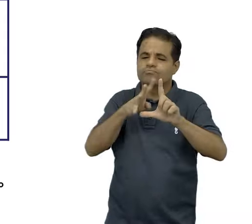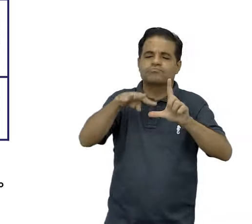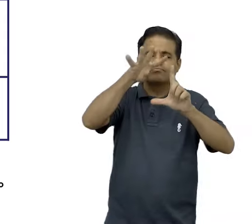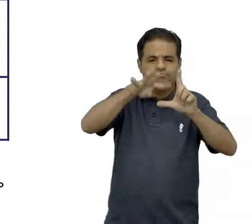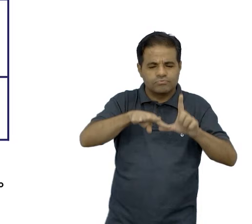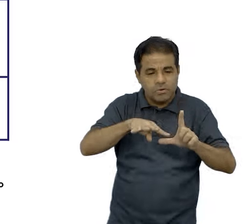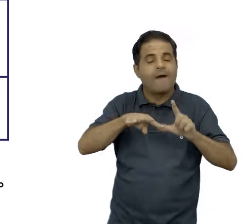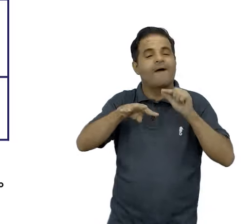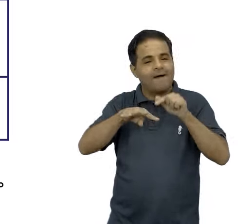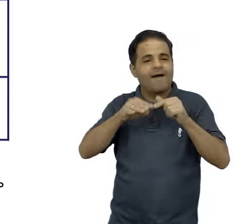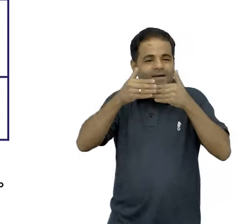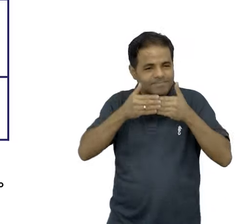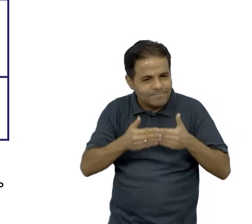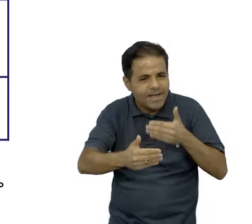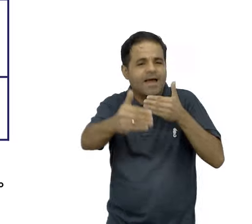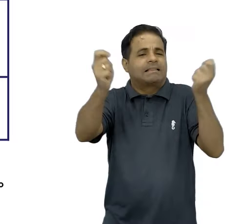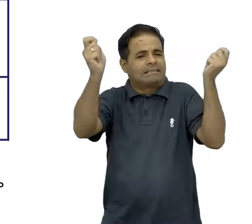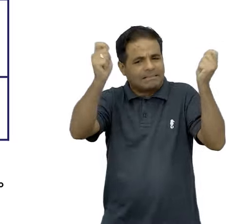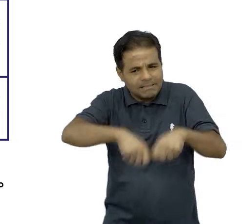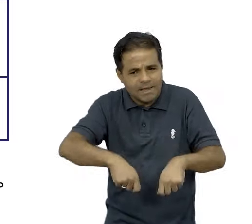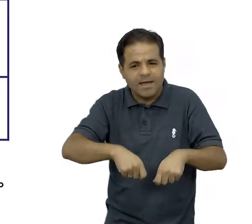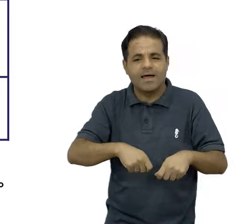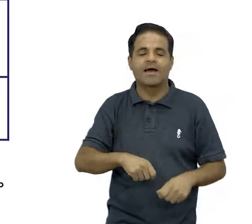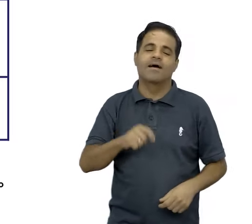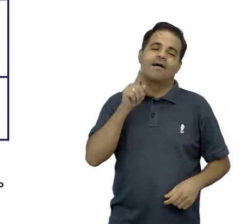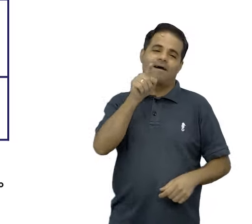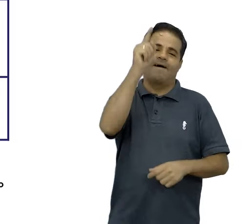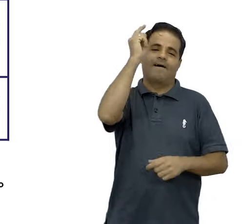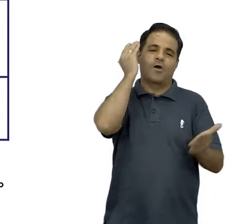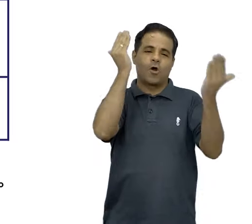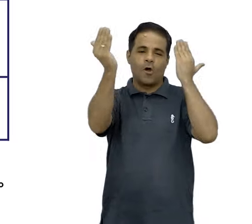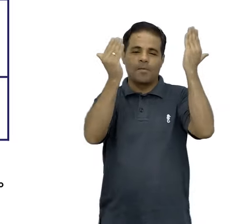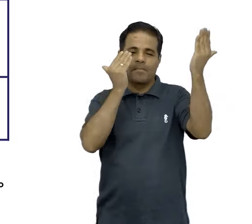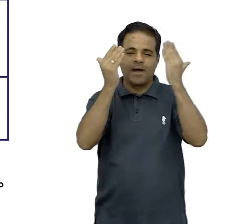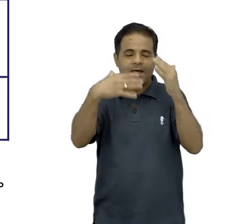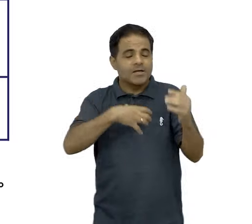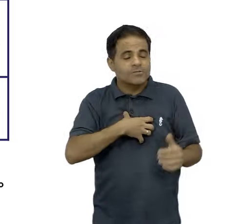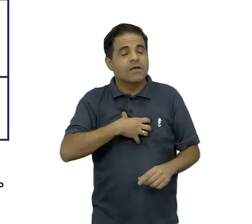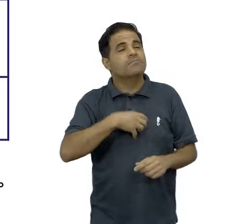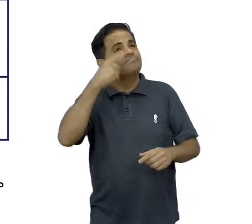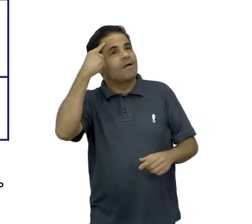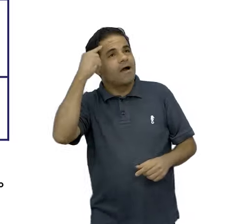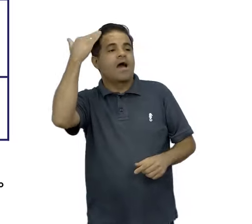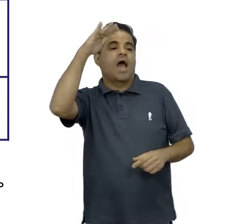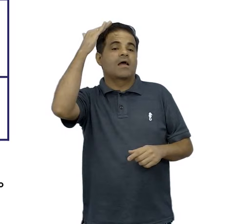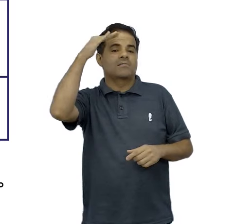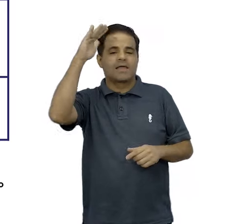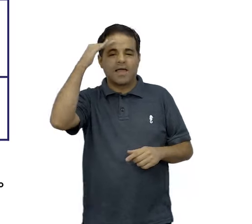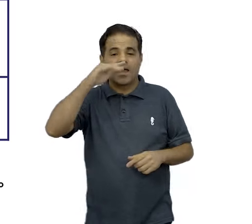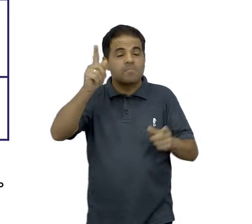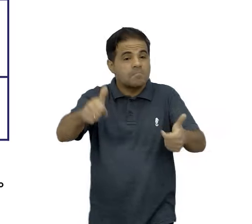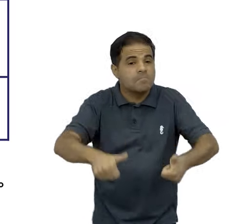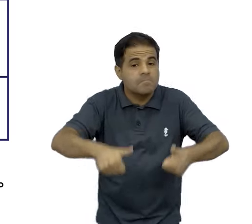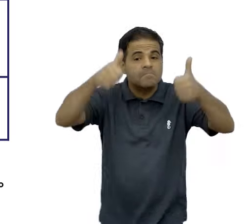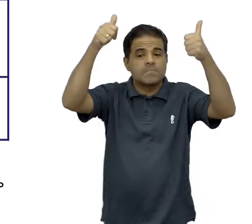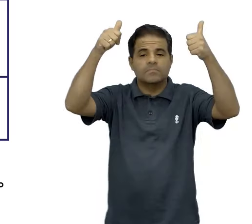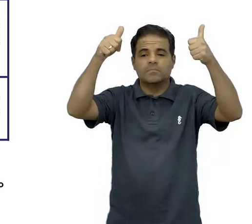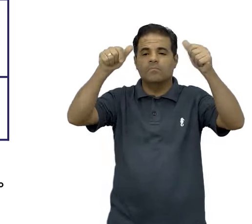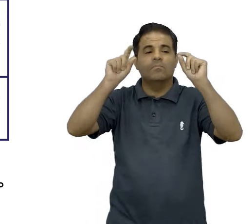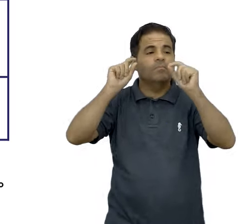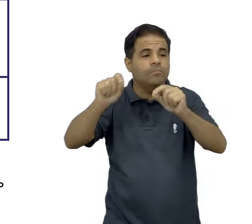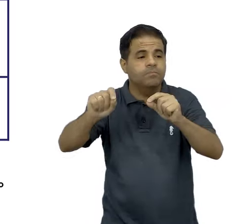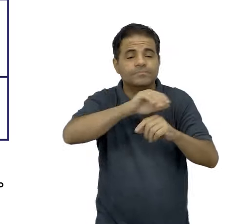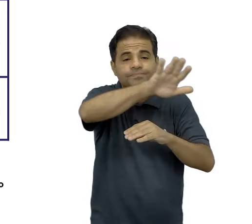aí, a partir desse gráfico, elas vão poder comparar de maneira que elas possam compreender melhor aquilo que